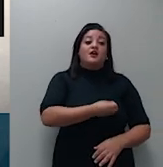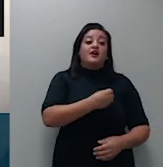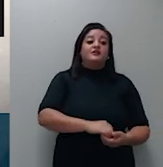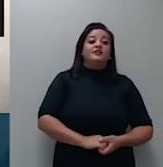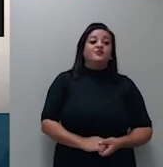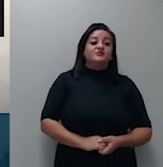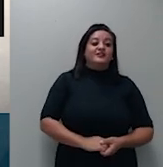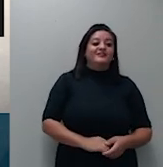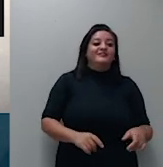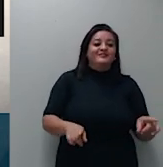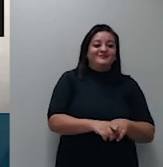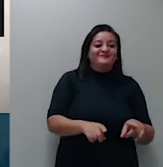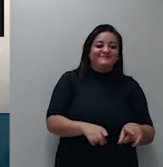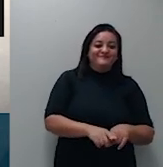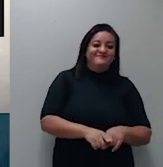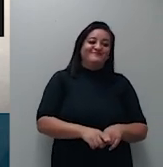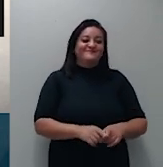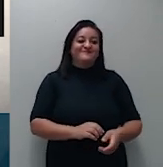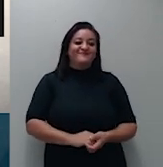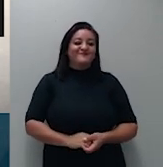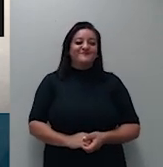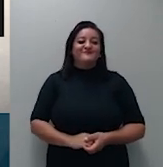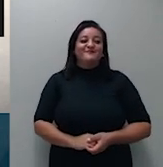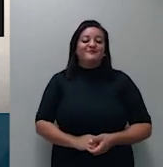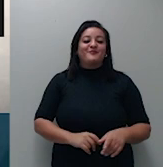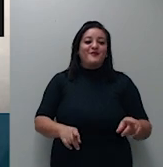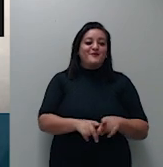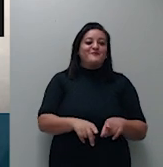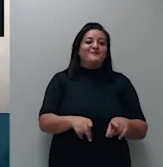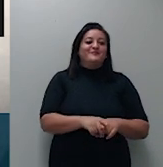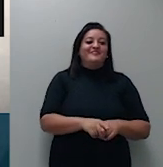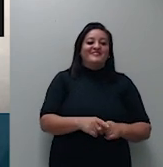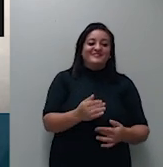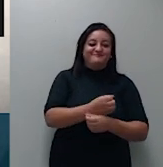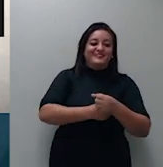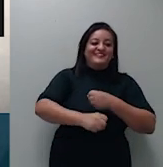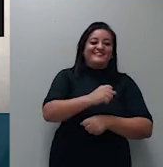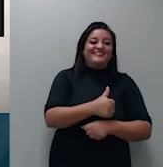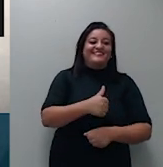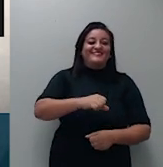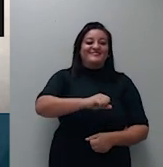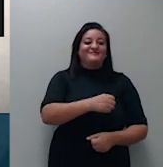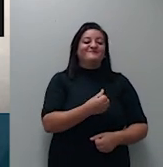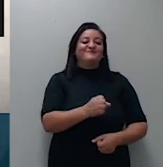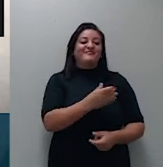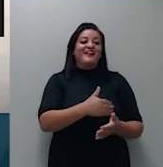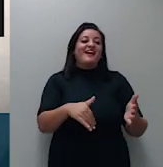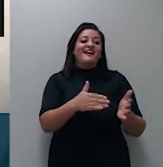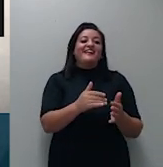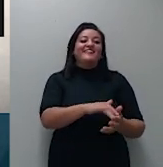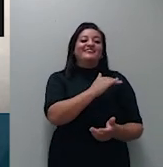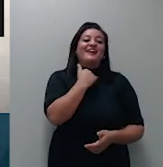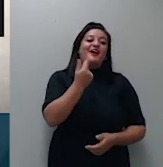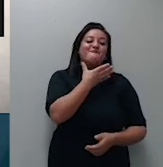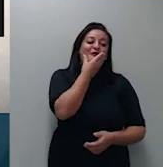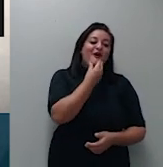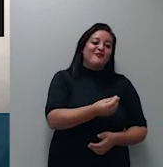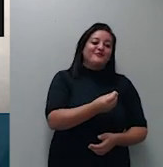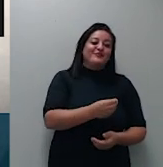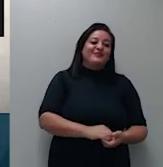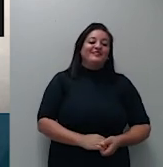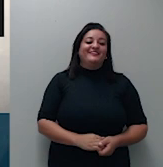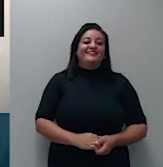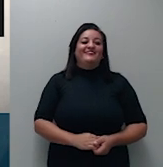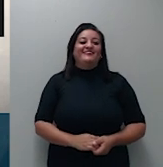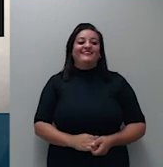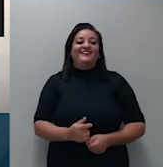teria se desenvolvido segundo ela a lagoa desde 1968 até a morte do Companheiro falecido